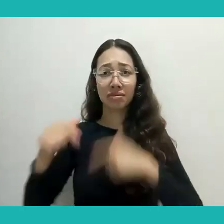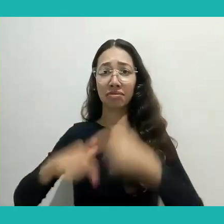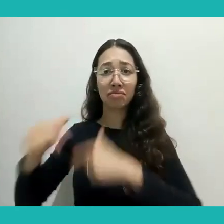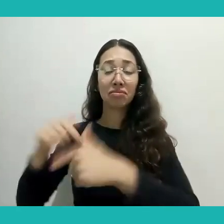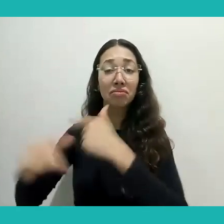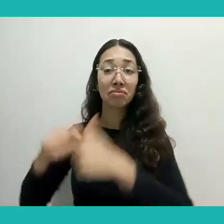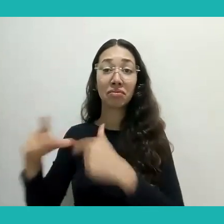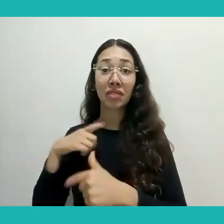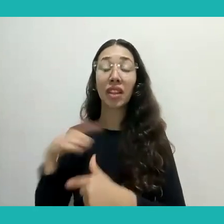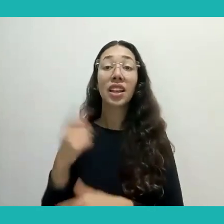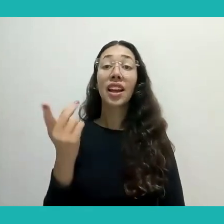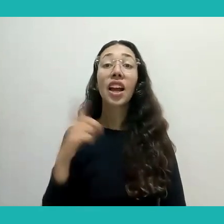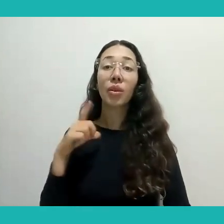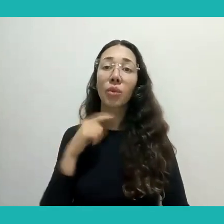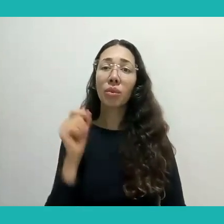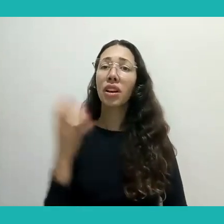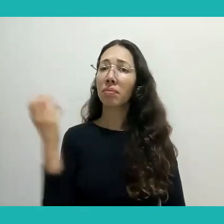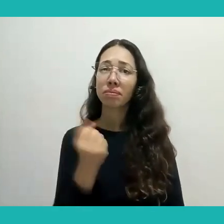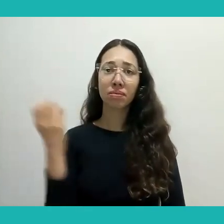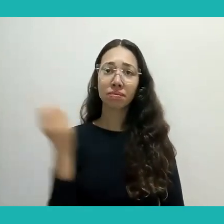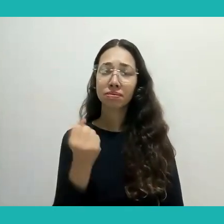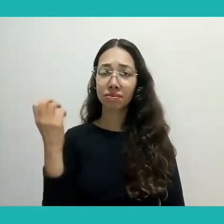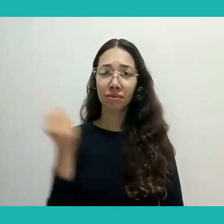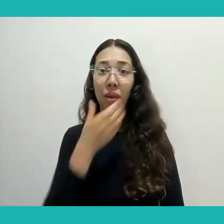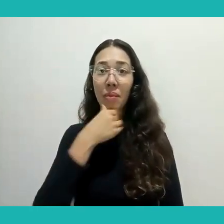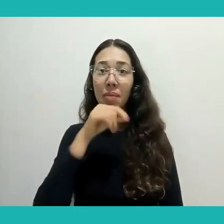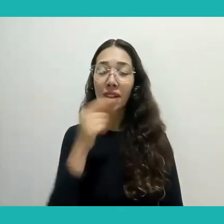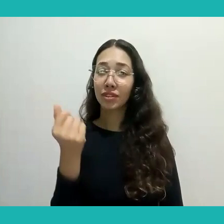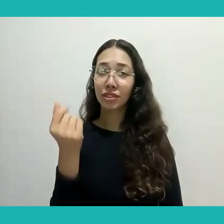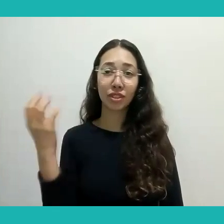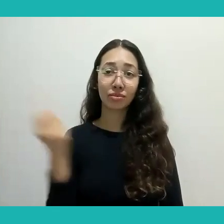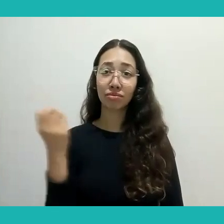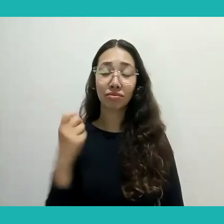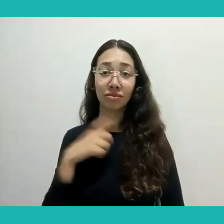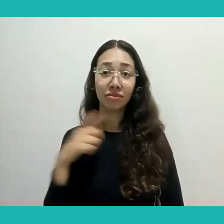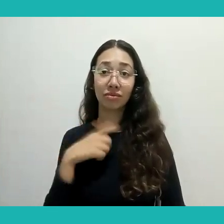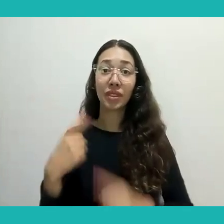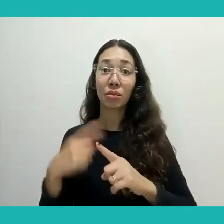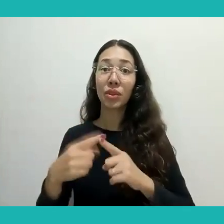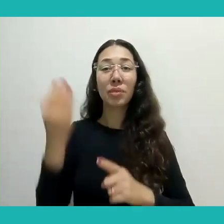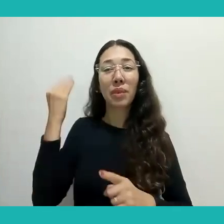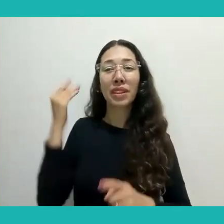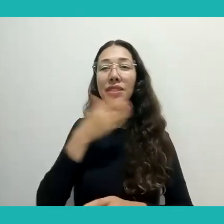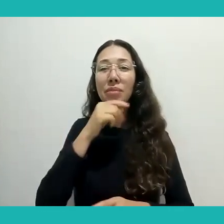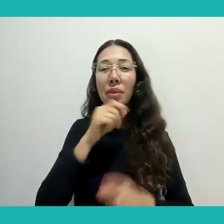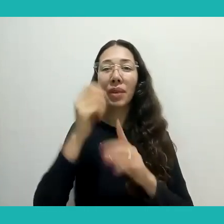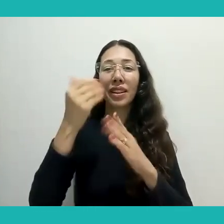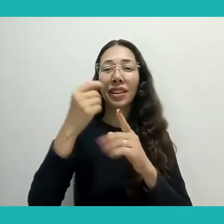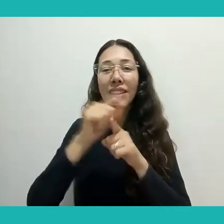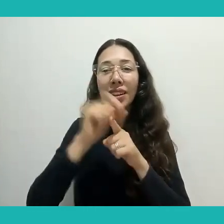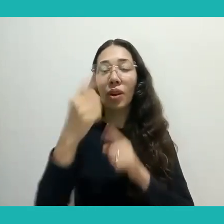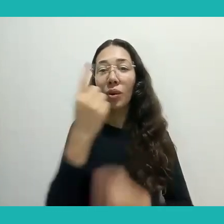então recebendo regularmente sua pensão militar por força da contribuição de 1,5% e sem a